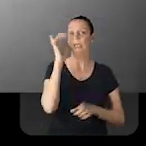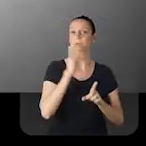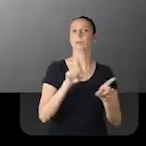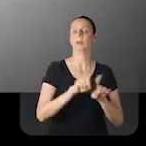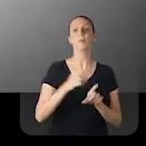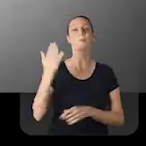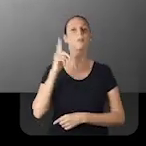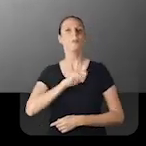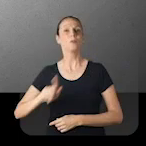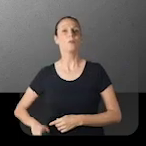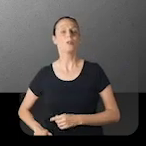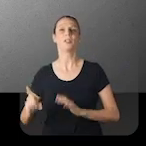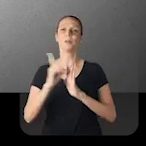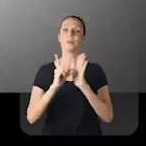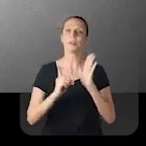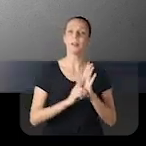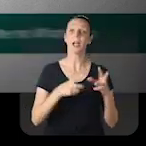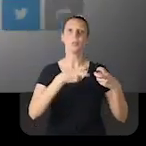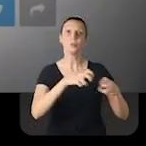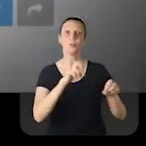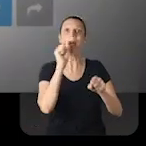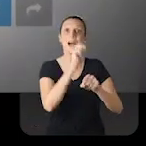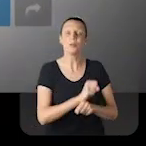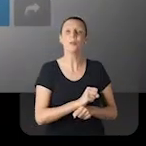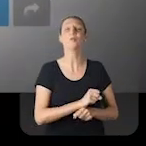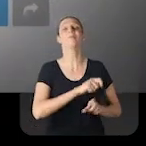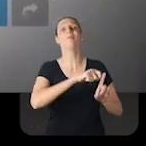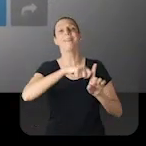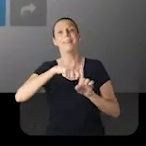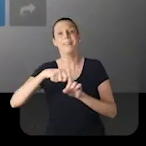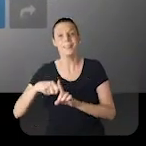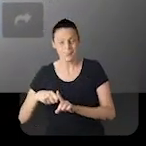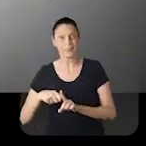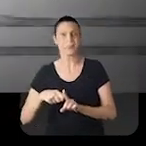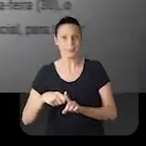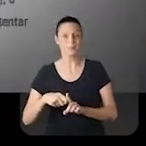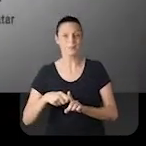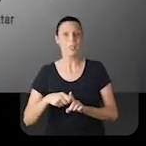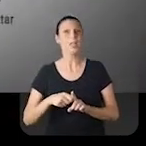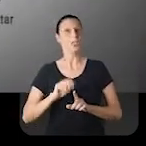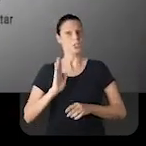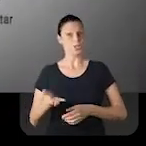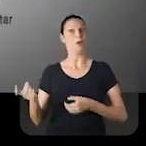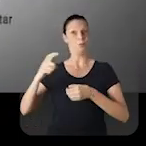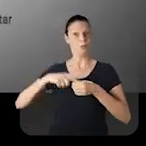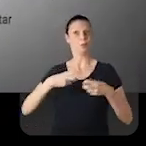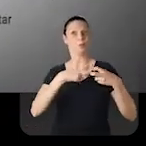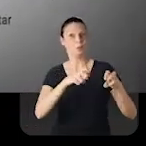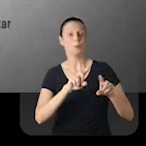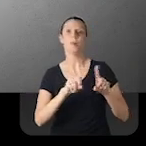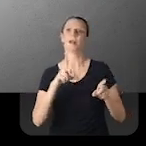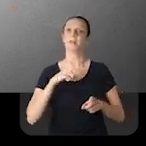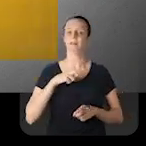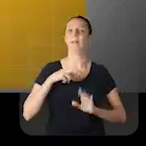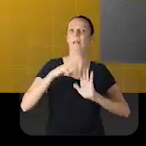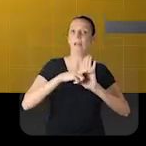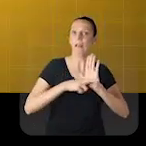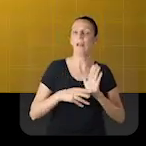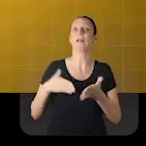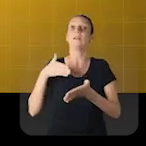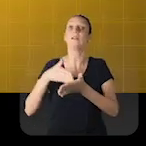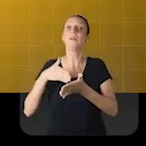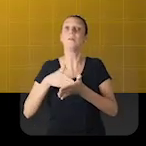Os decretos do governo do estado paralisaram o setor por vários meses. E mesmo com a retomada, existem regras que